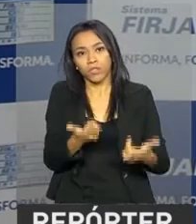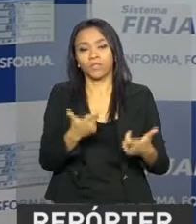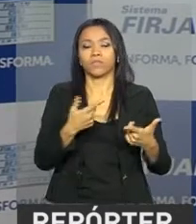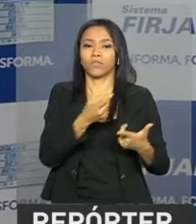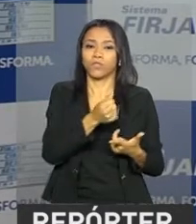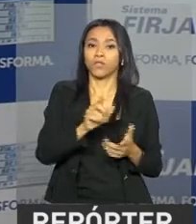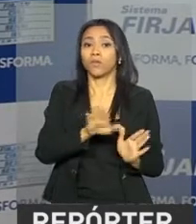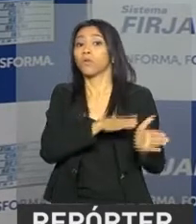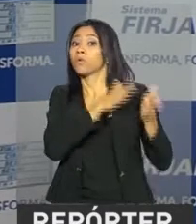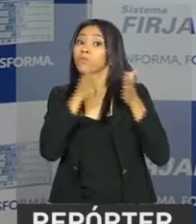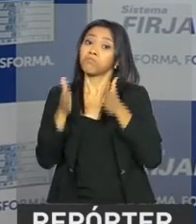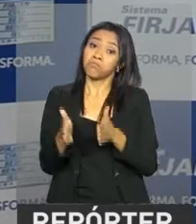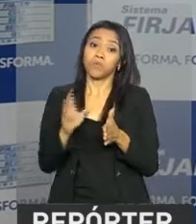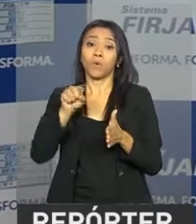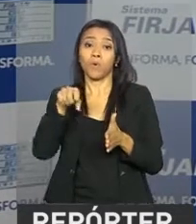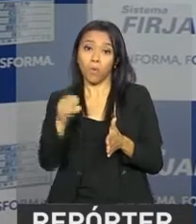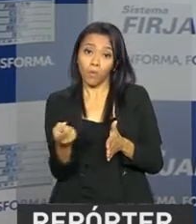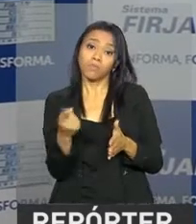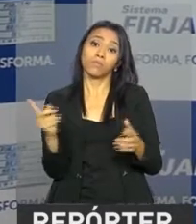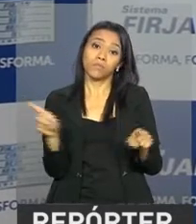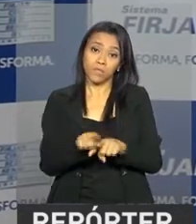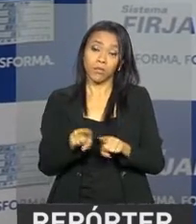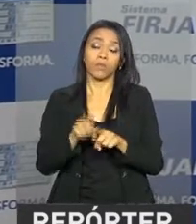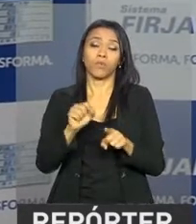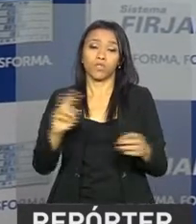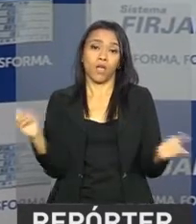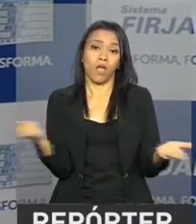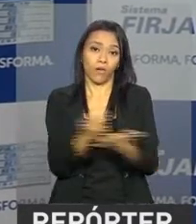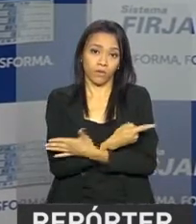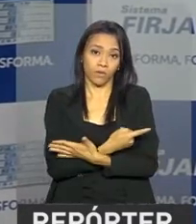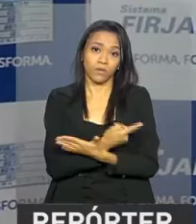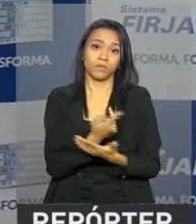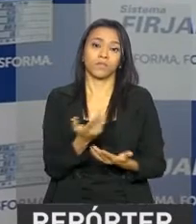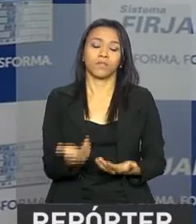União, sejam efeitos também de ordem